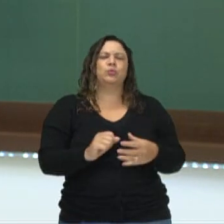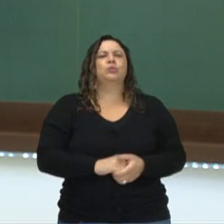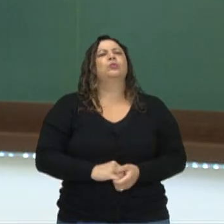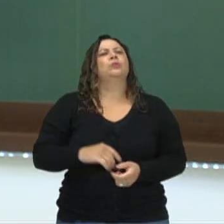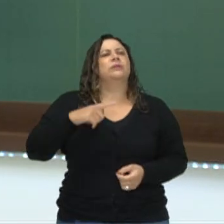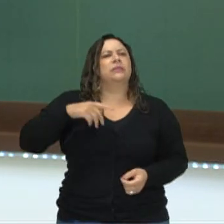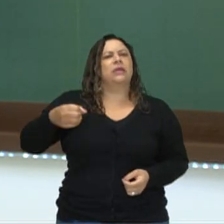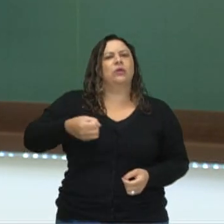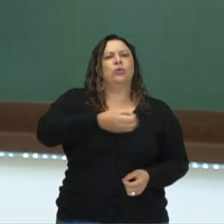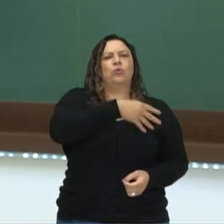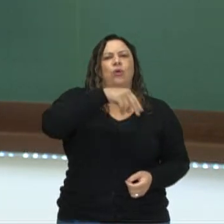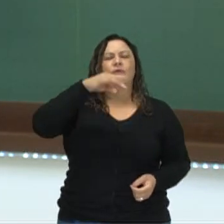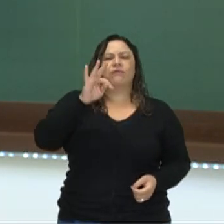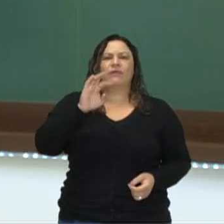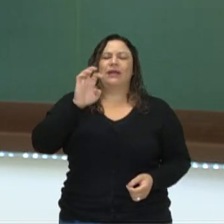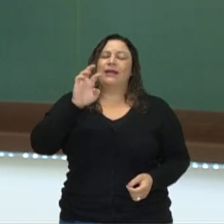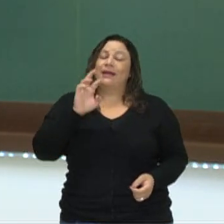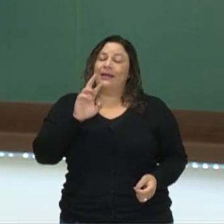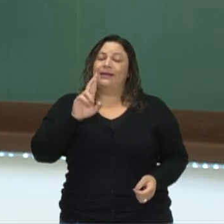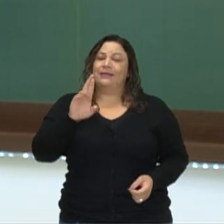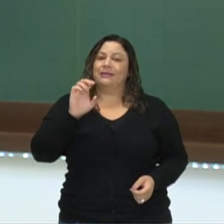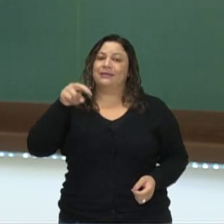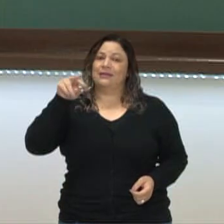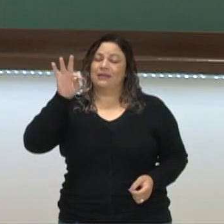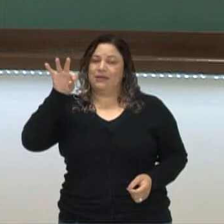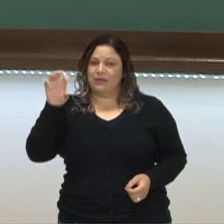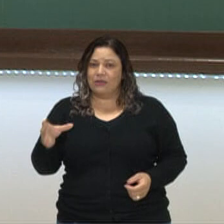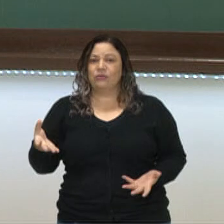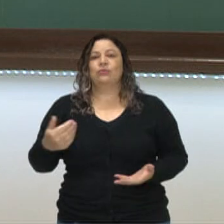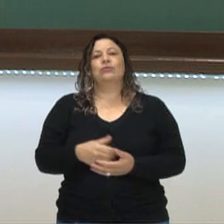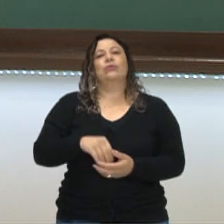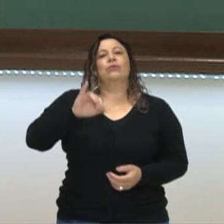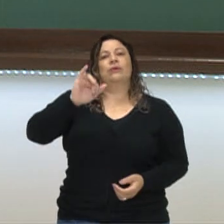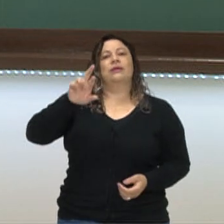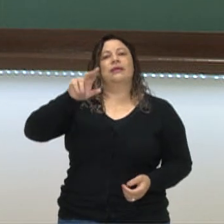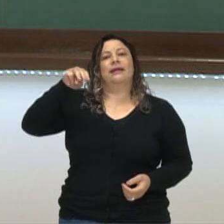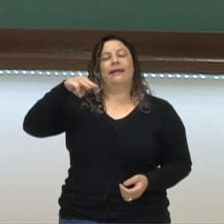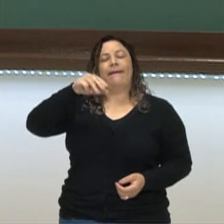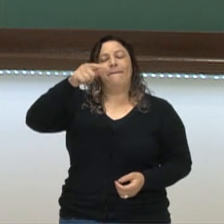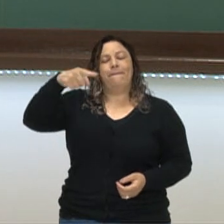Trento, né? Que é um ponto de peregrinação por causa da irmã Paulina, tá?